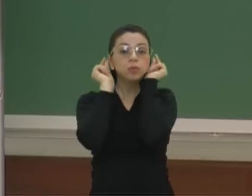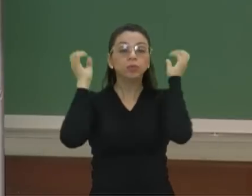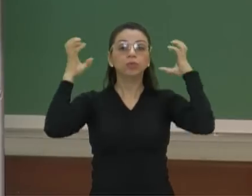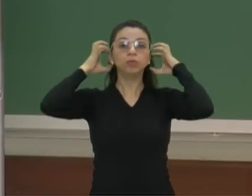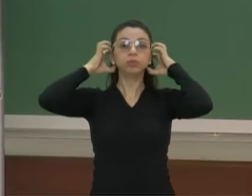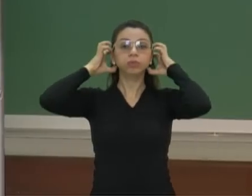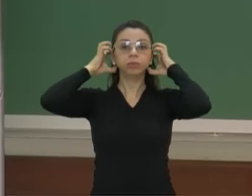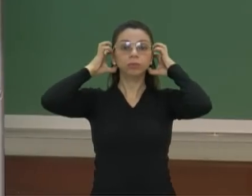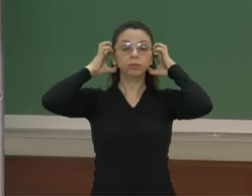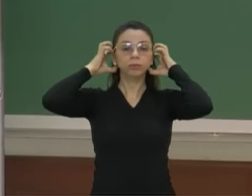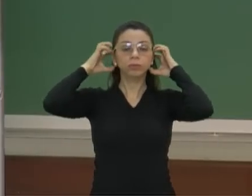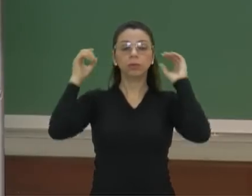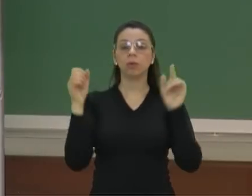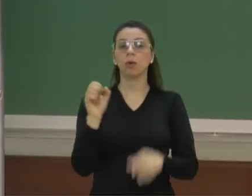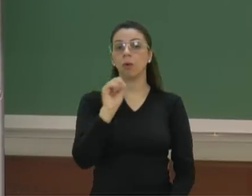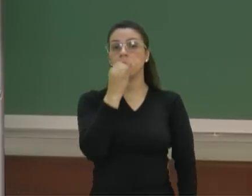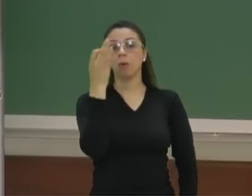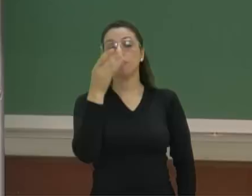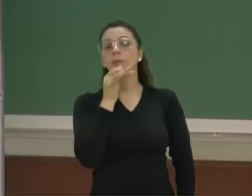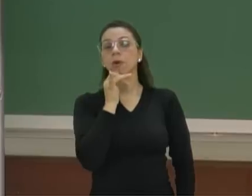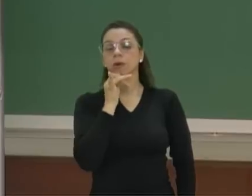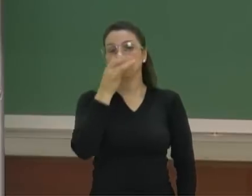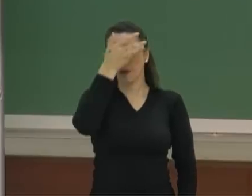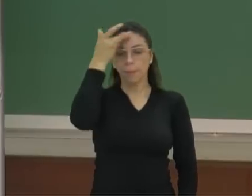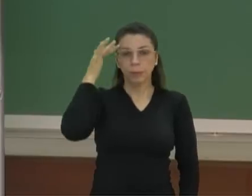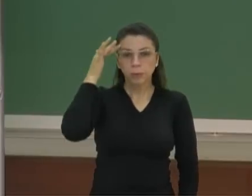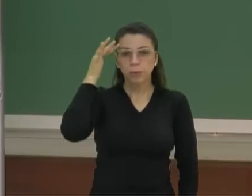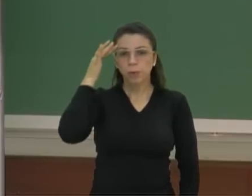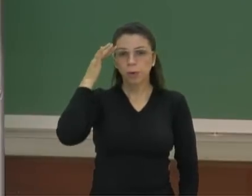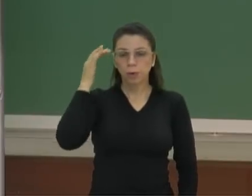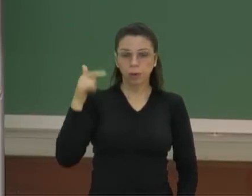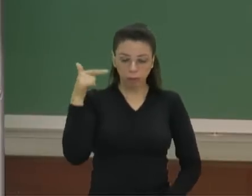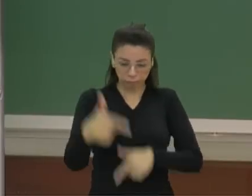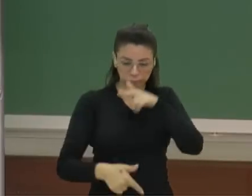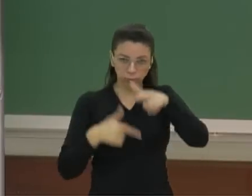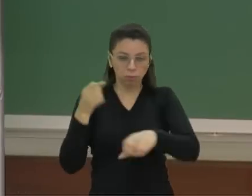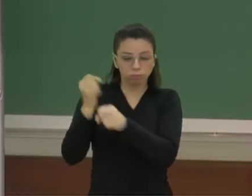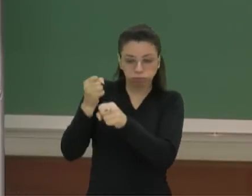turbinas. Ou aquele rapaz da construção que utiliza a britadeira,